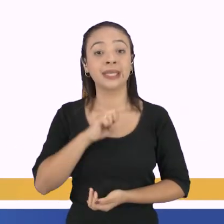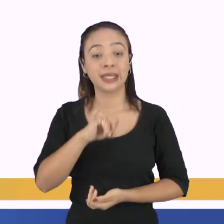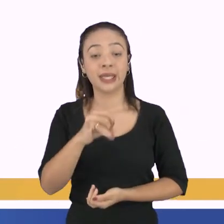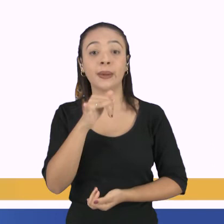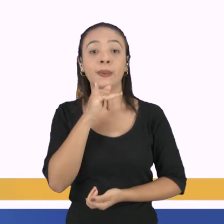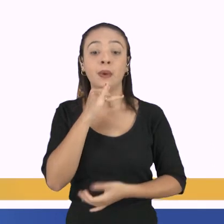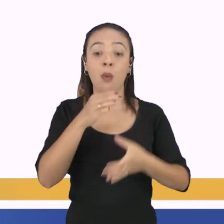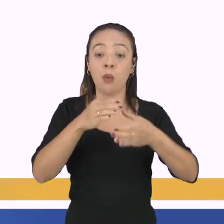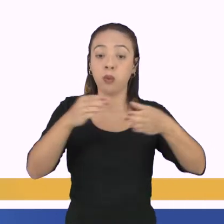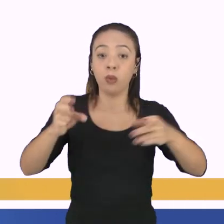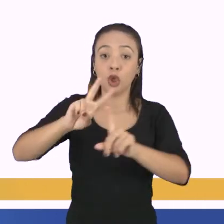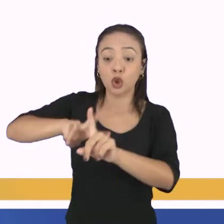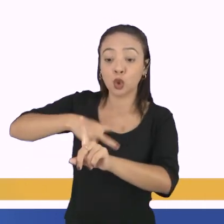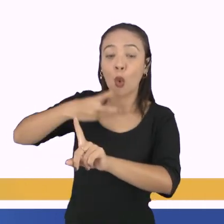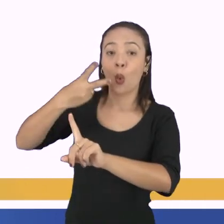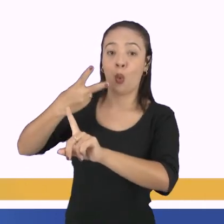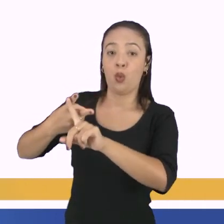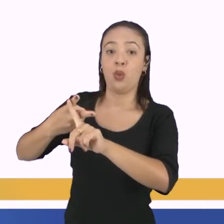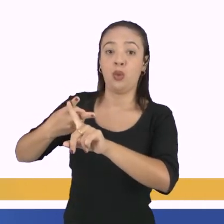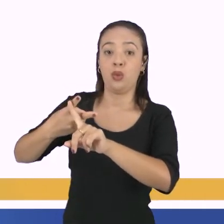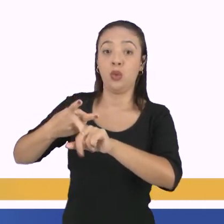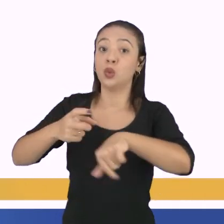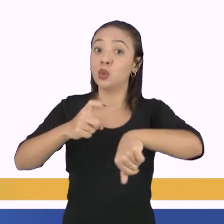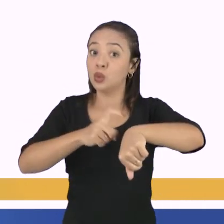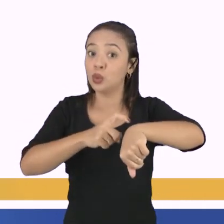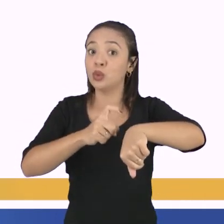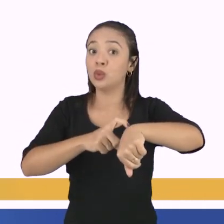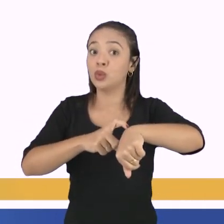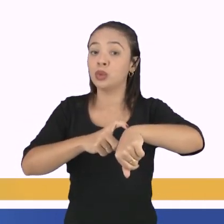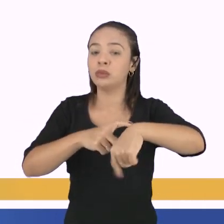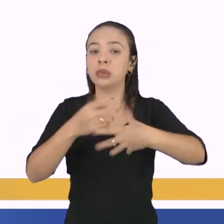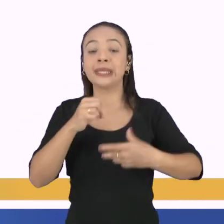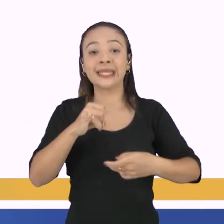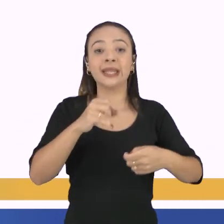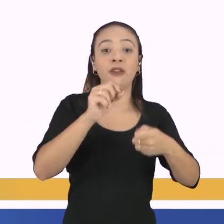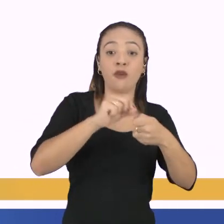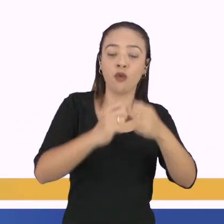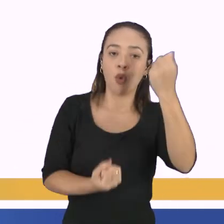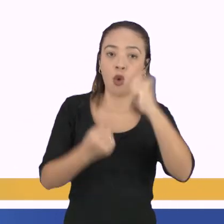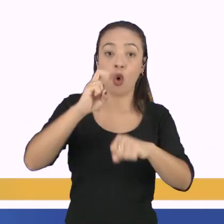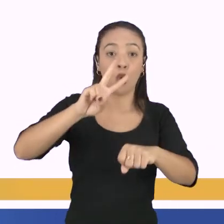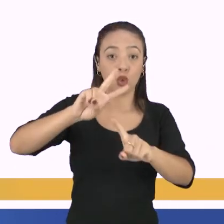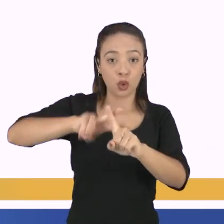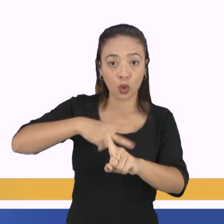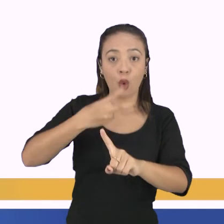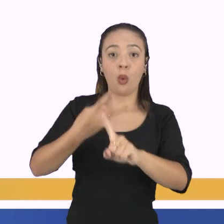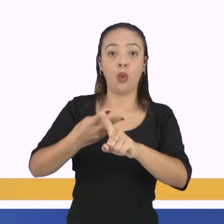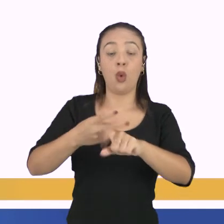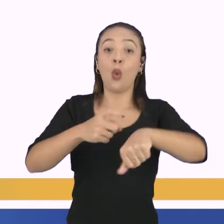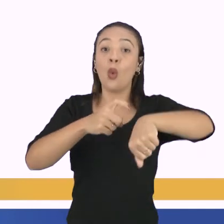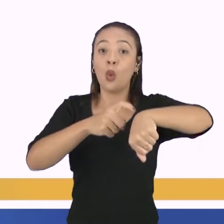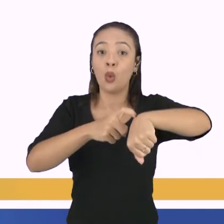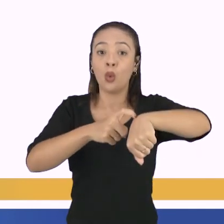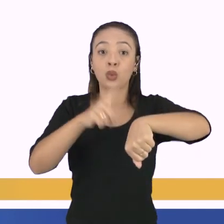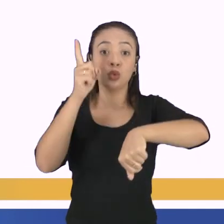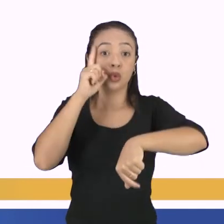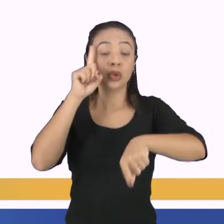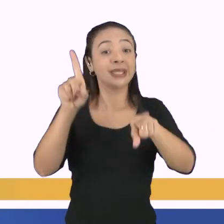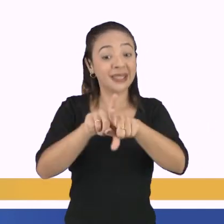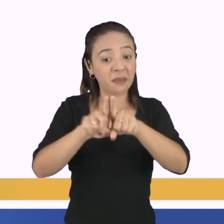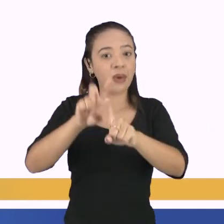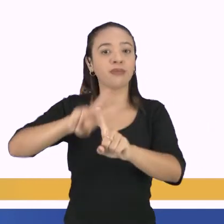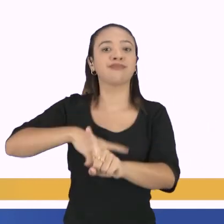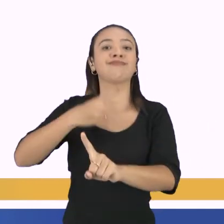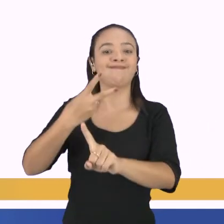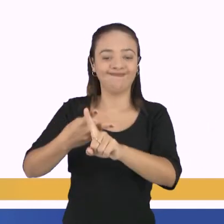grandeza dobra, por exemplo, o tempo, se a produção dobra, o tempo de trabalho diário vai ter que